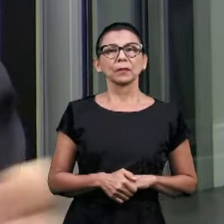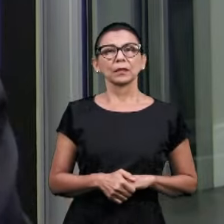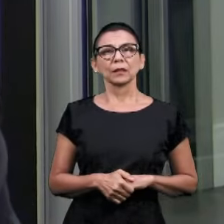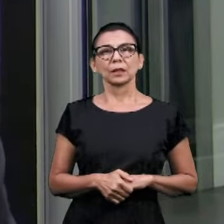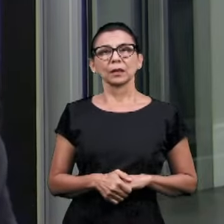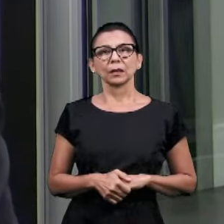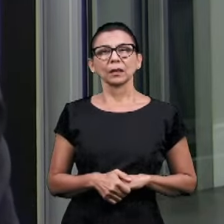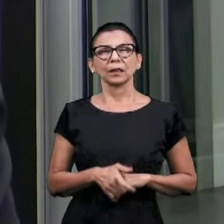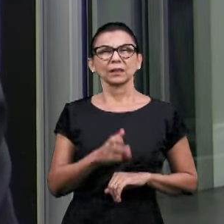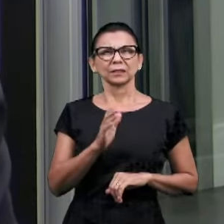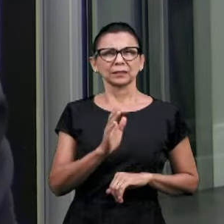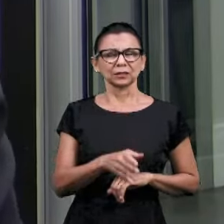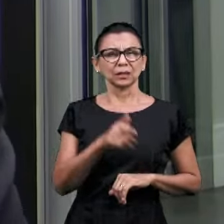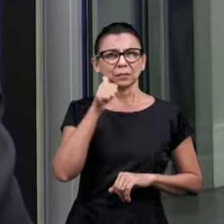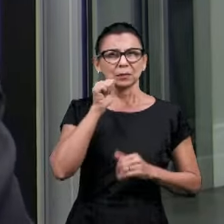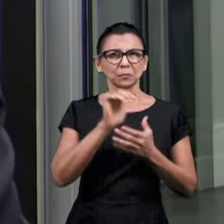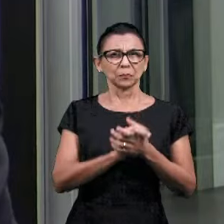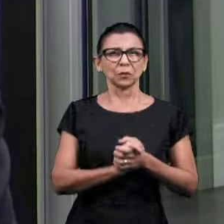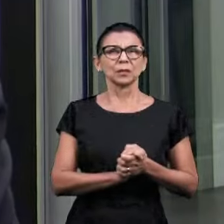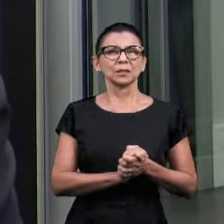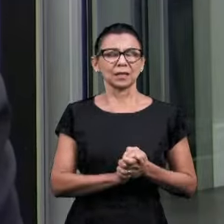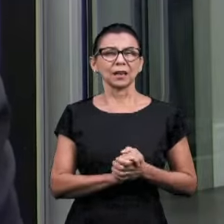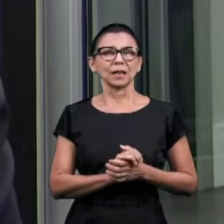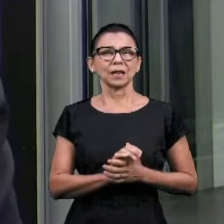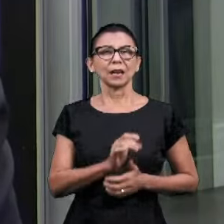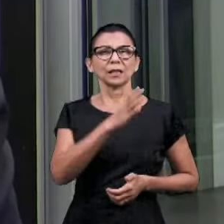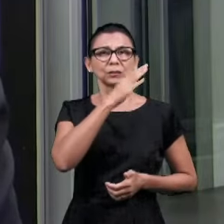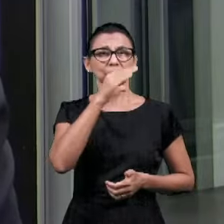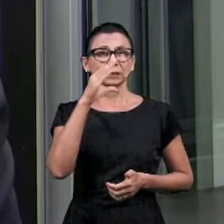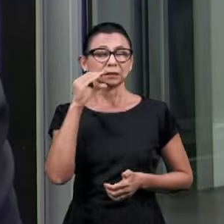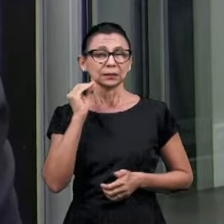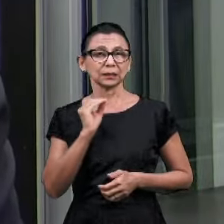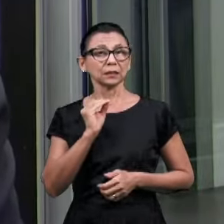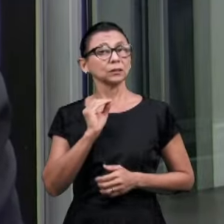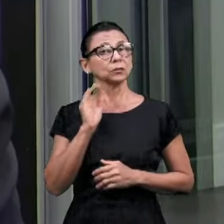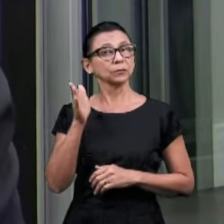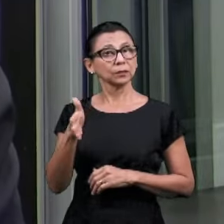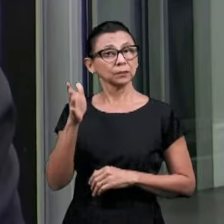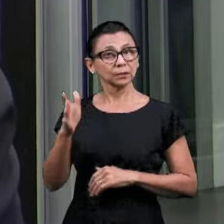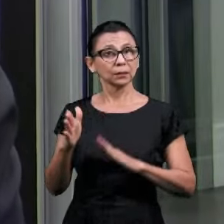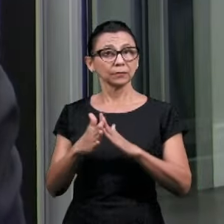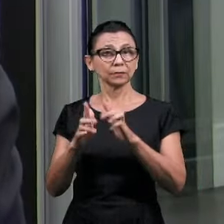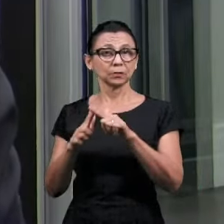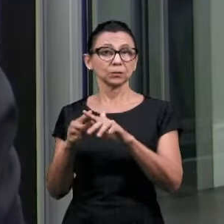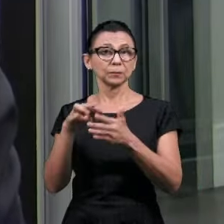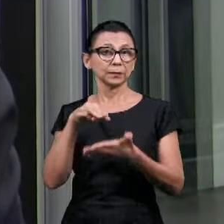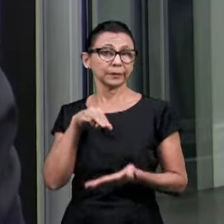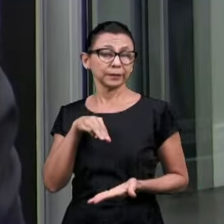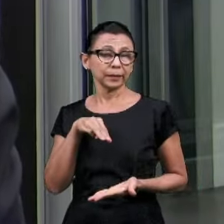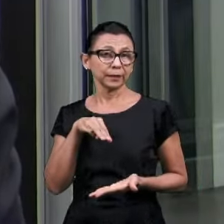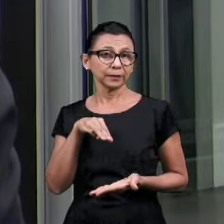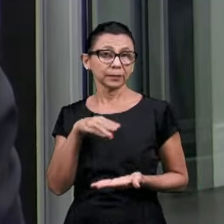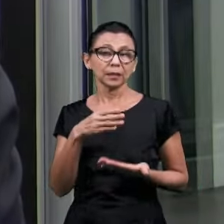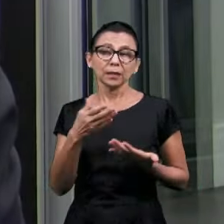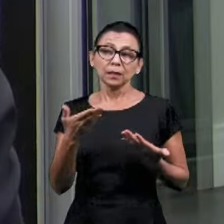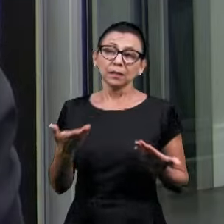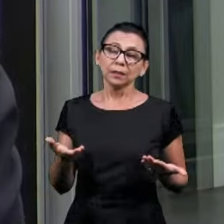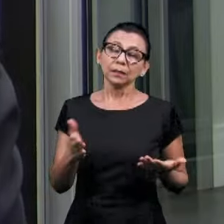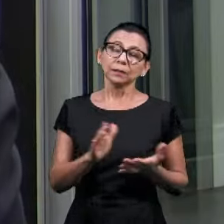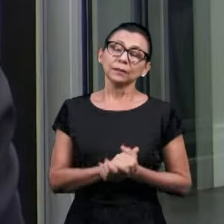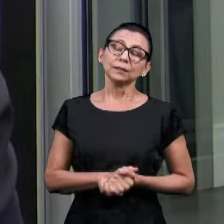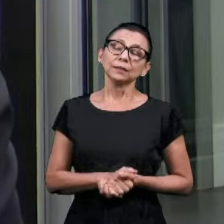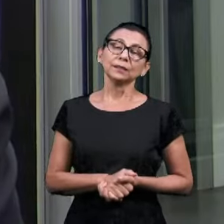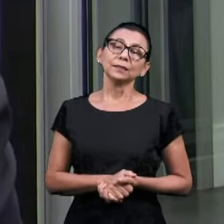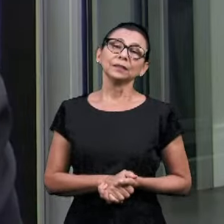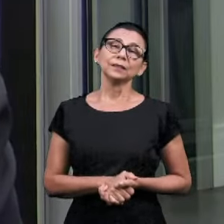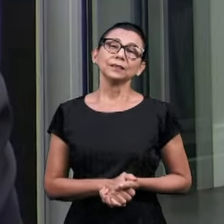era adolescente, né? Então ela já era membro da igreja. E ela foi fazer estágio justamente na área que